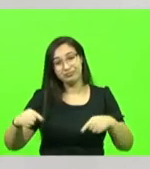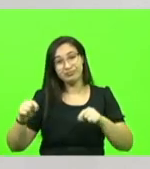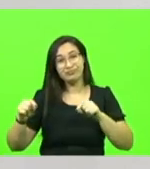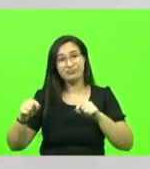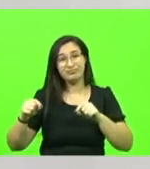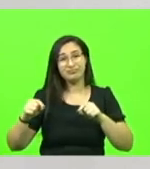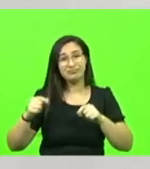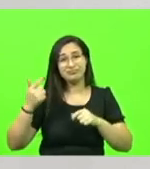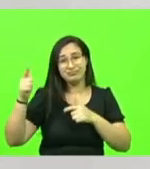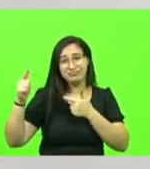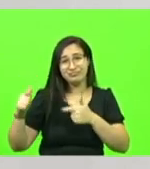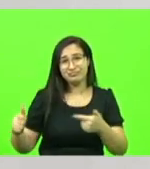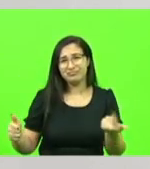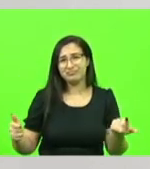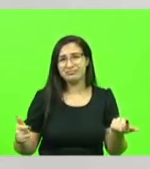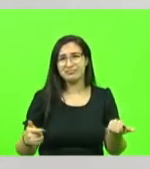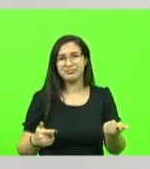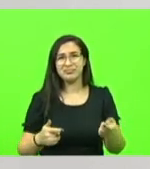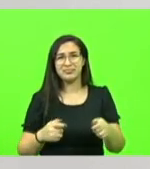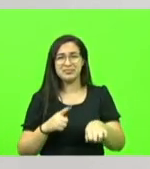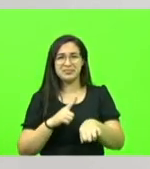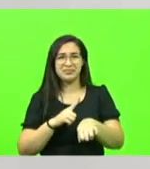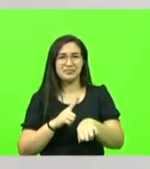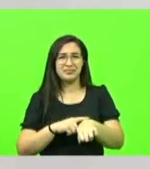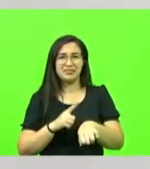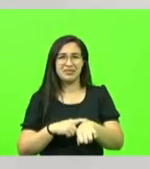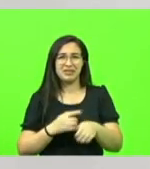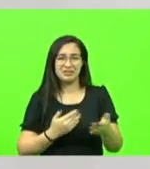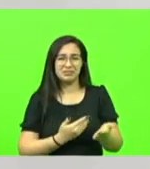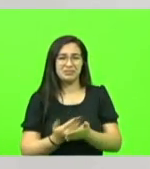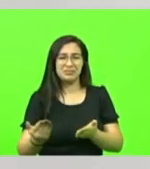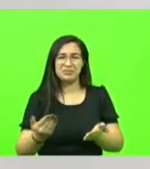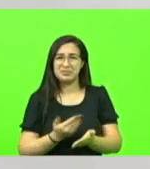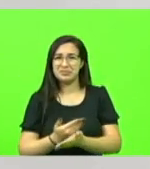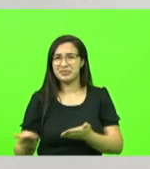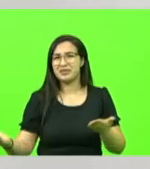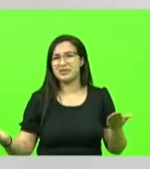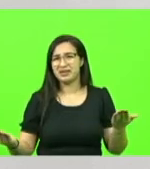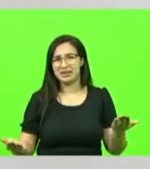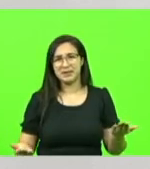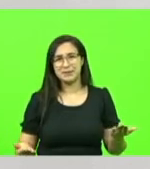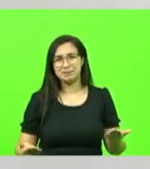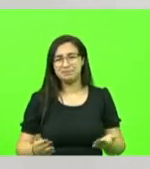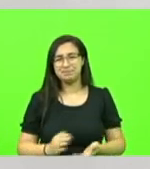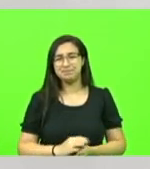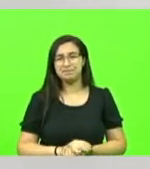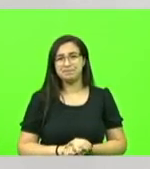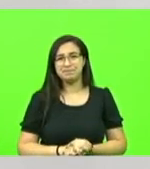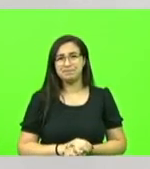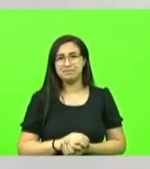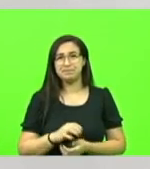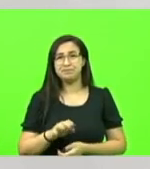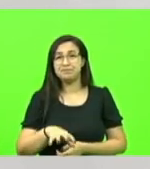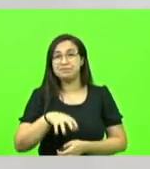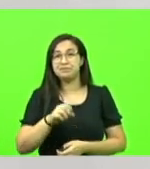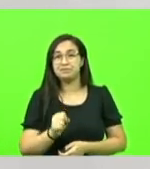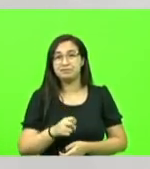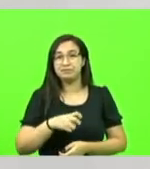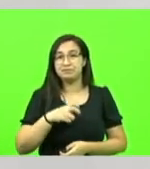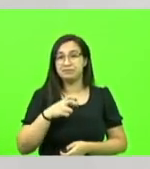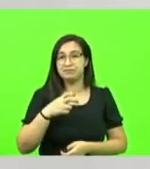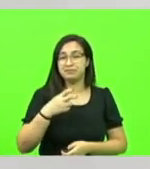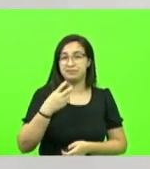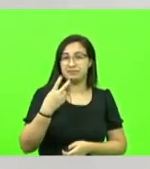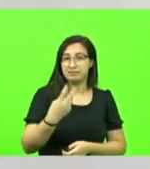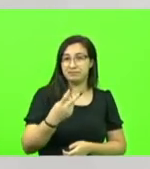perdemos tempo com cortinas de fumaça, não discutimos aquilo que é prioridade, pegamos a 25ª prioridade e trazemos para